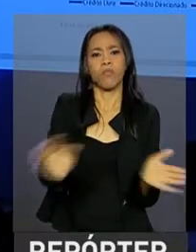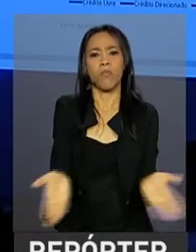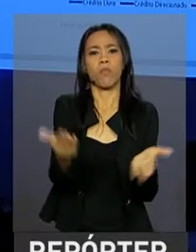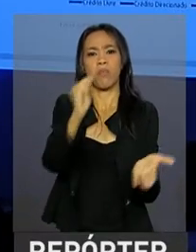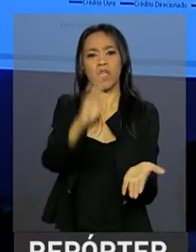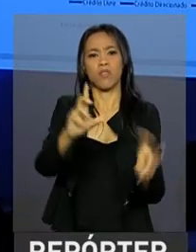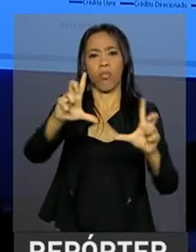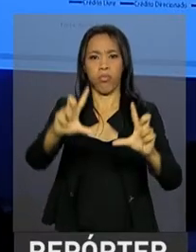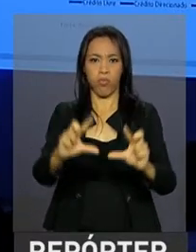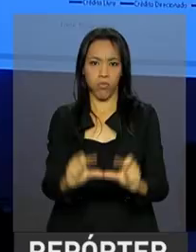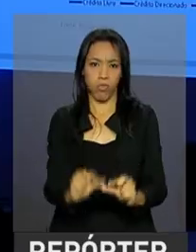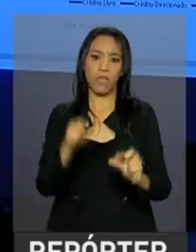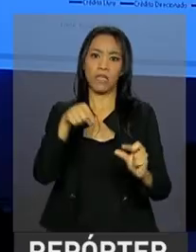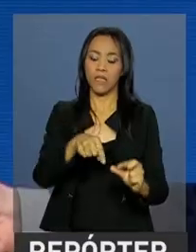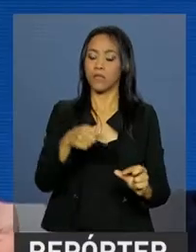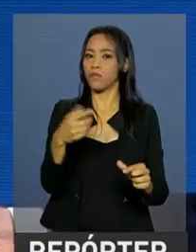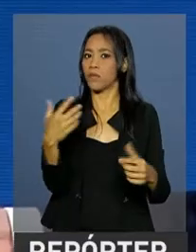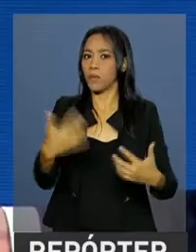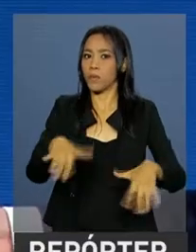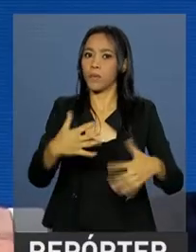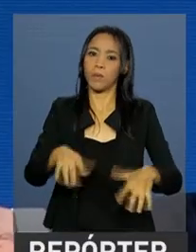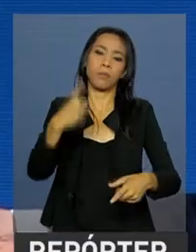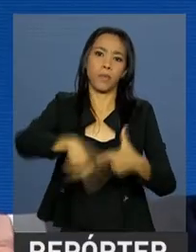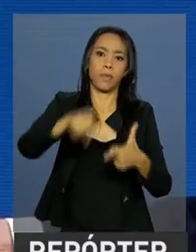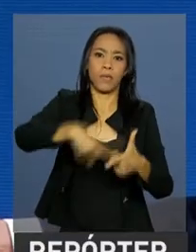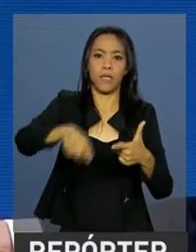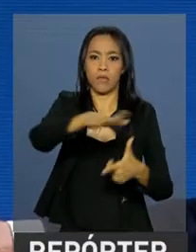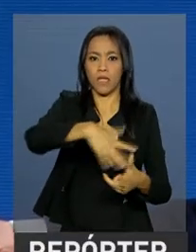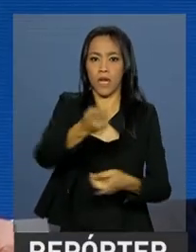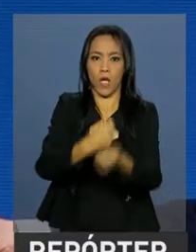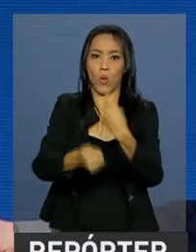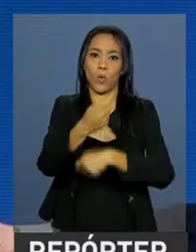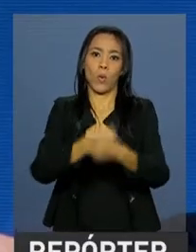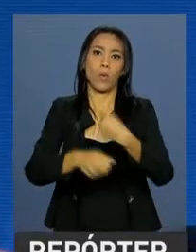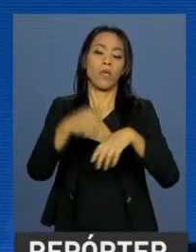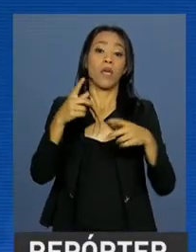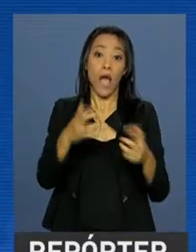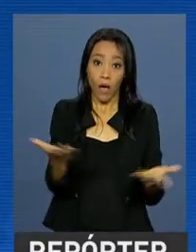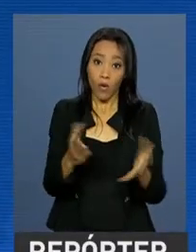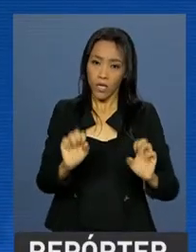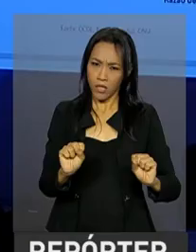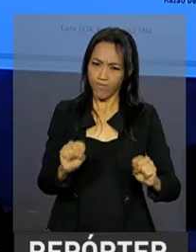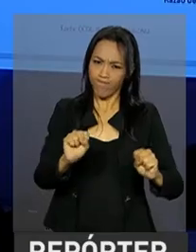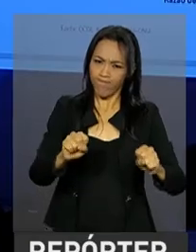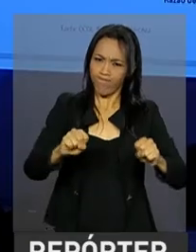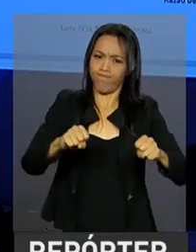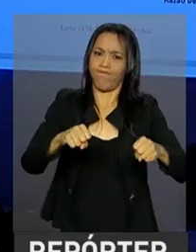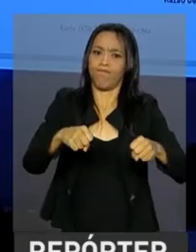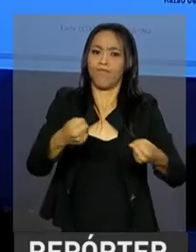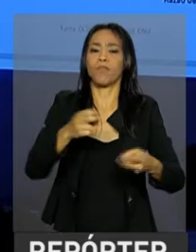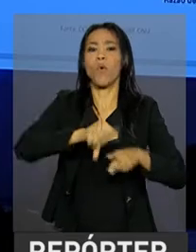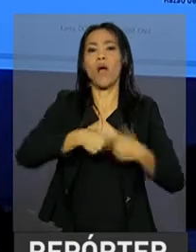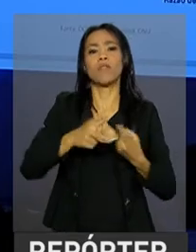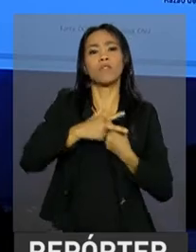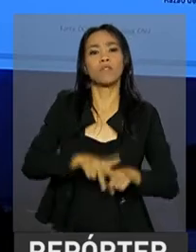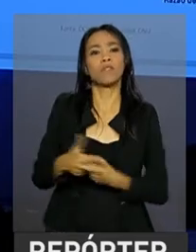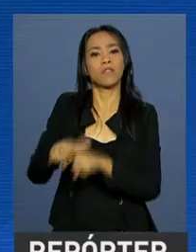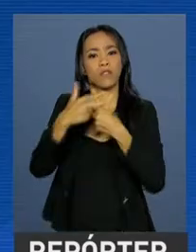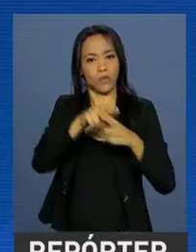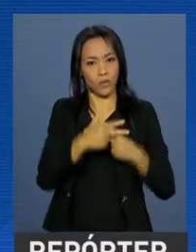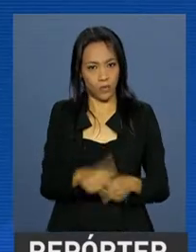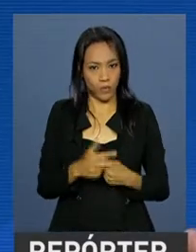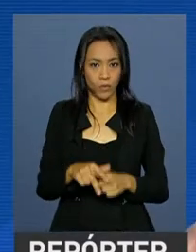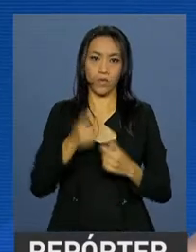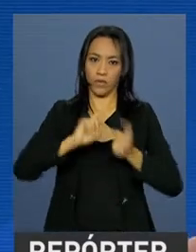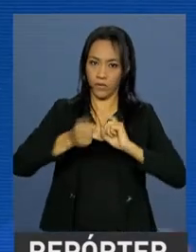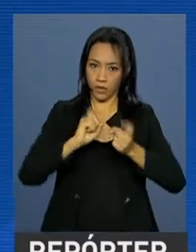à maior crise econômica da história. Situação que vem sendo revertida com as medidas de ajuste fiscal adotadas pelo governo há quase um ano. Com